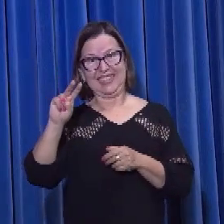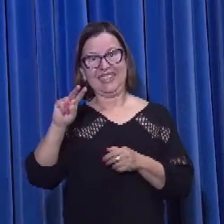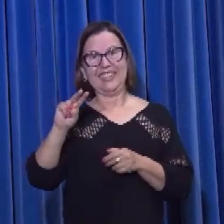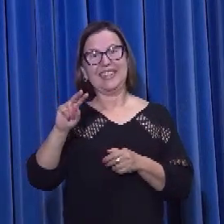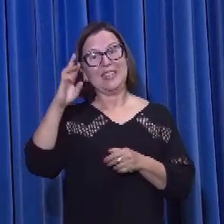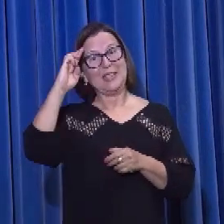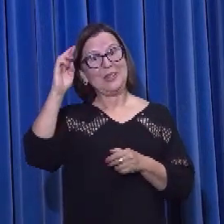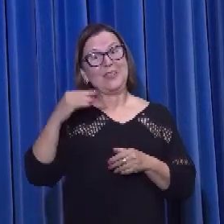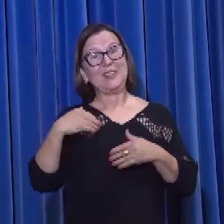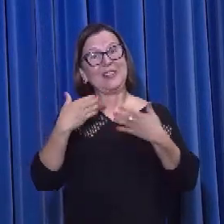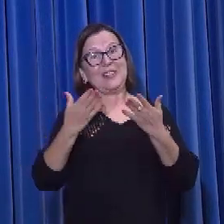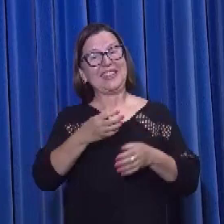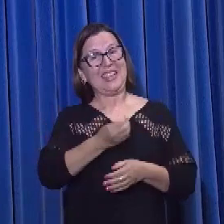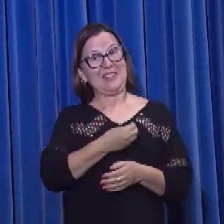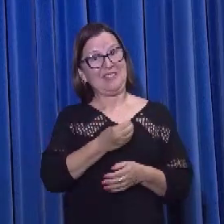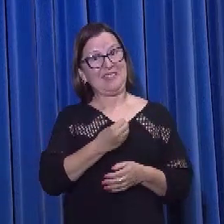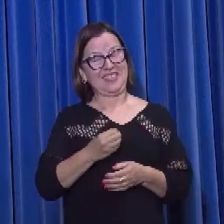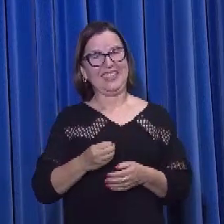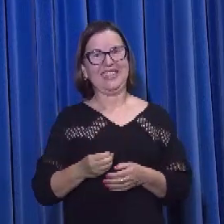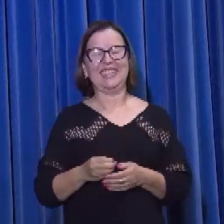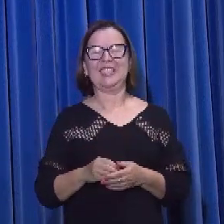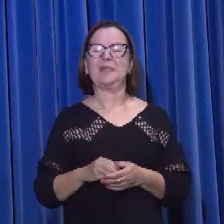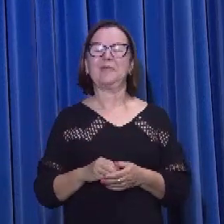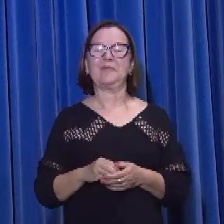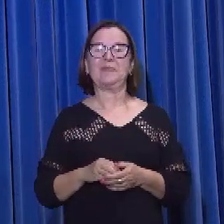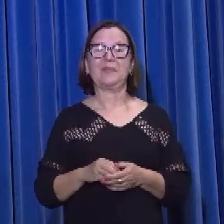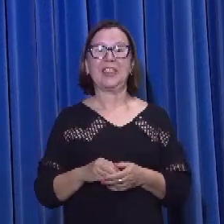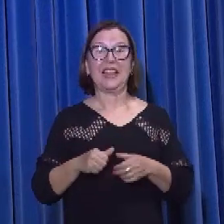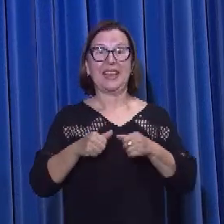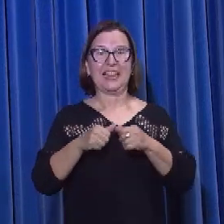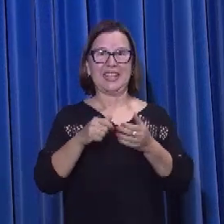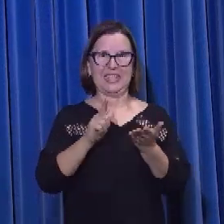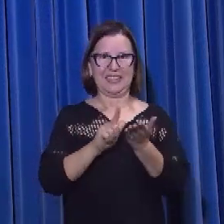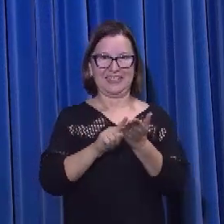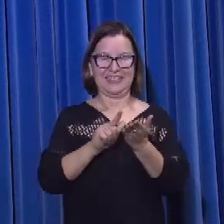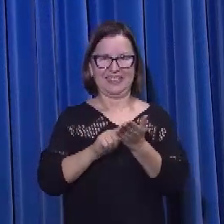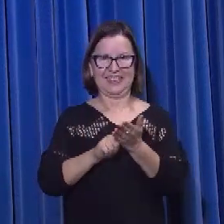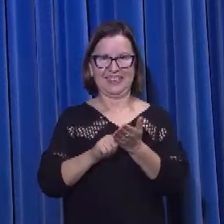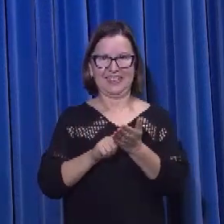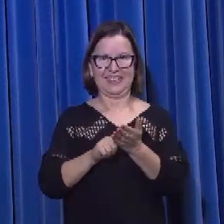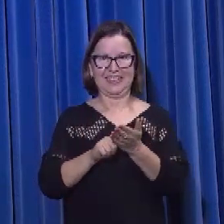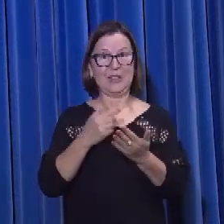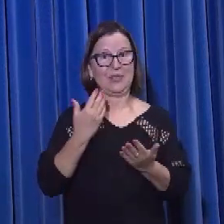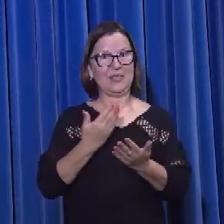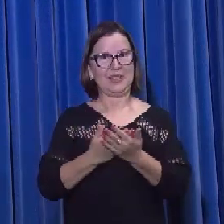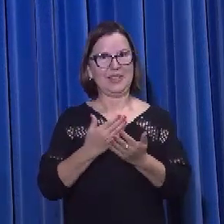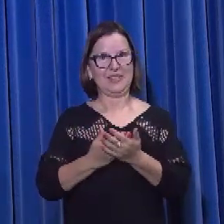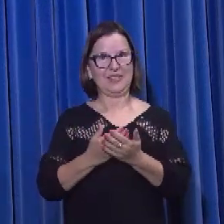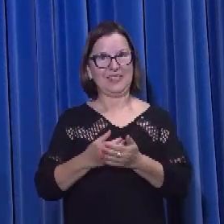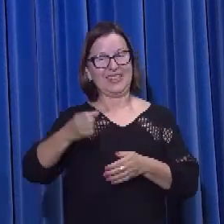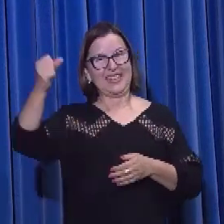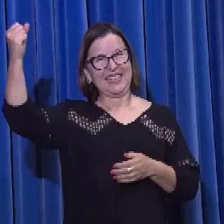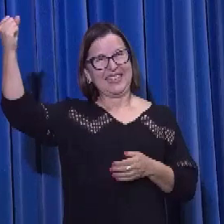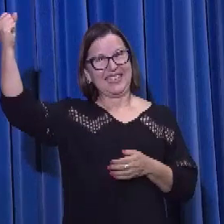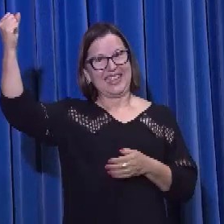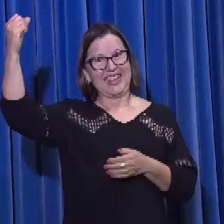chamado. Nós vamos falar hoje aqui, nesse boletim, da graça irresistível de Deus.